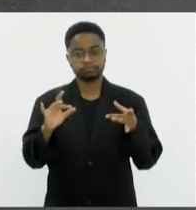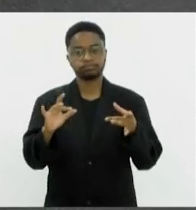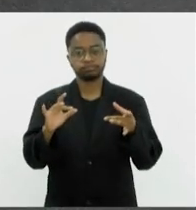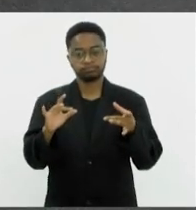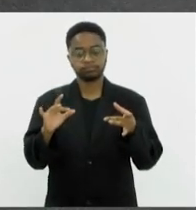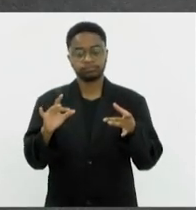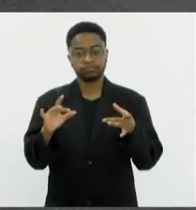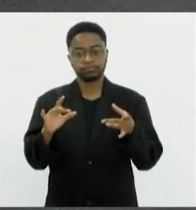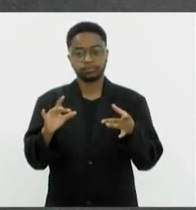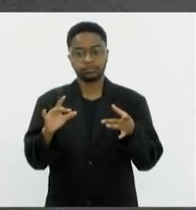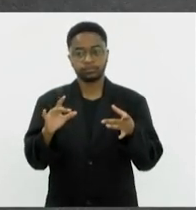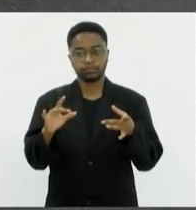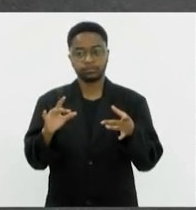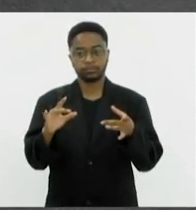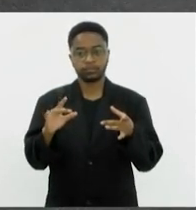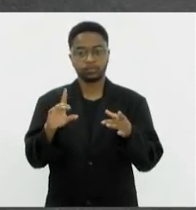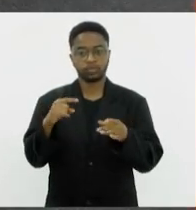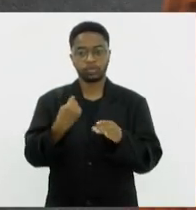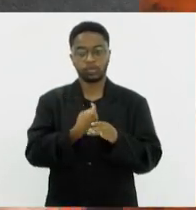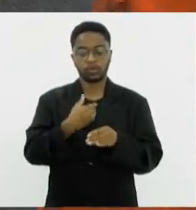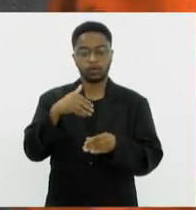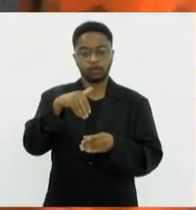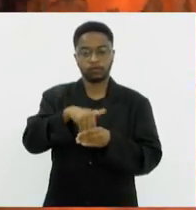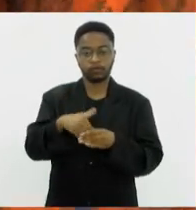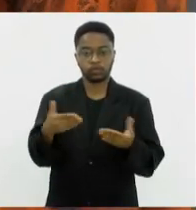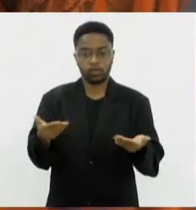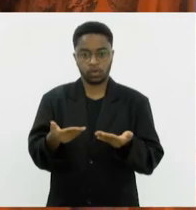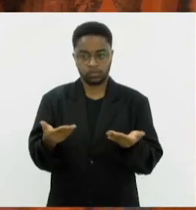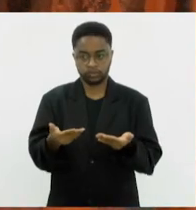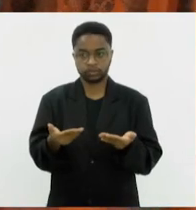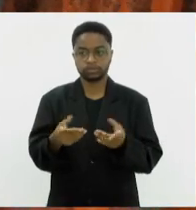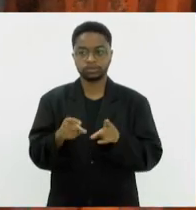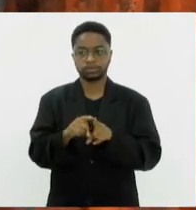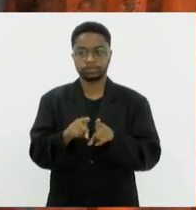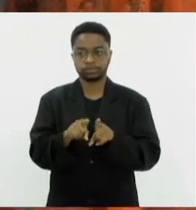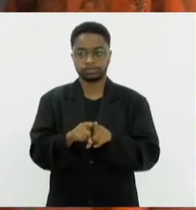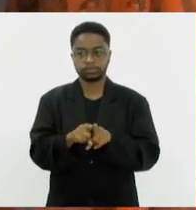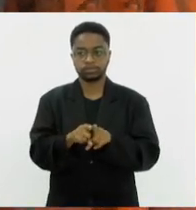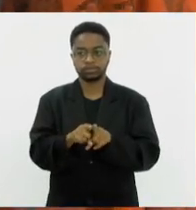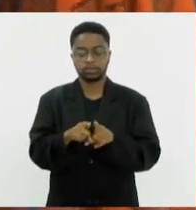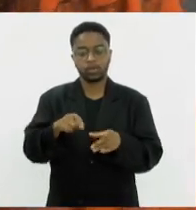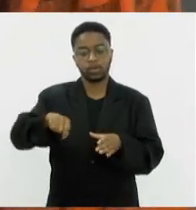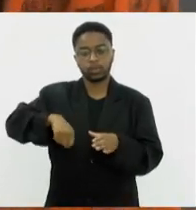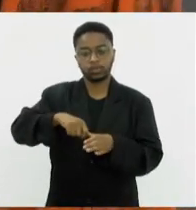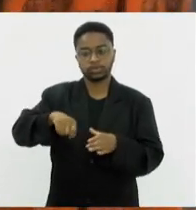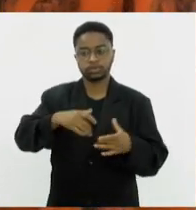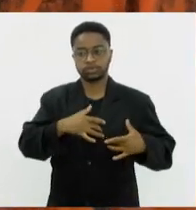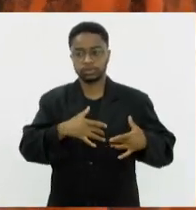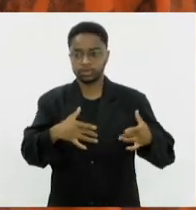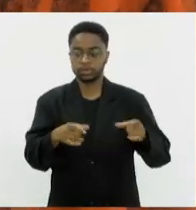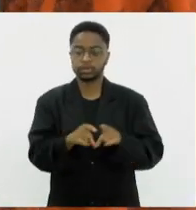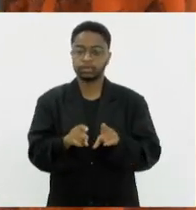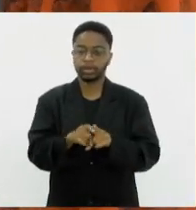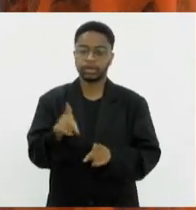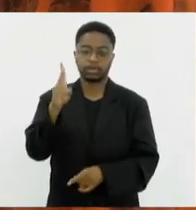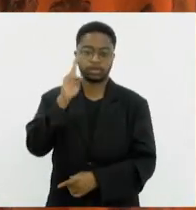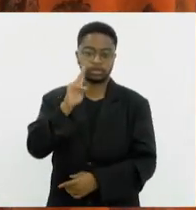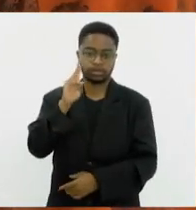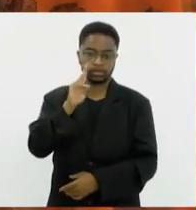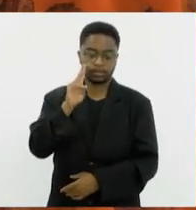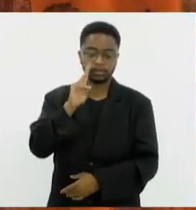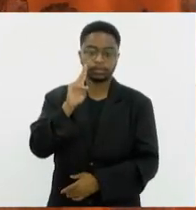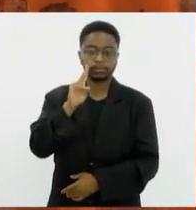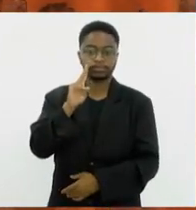de assim votarmos no dia de hoje também essa Cozinha Solidária. Lembrar, senhora presidenta, que